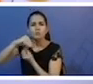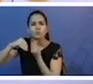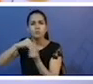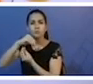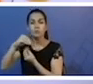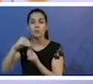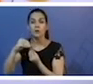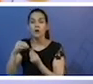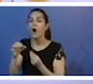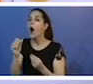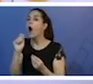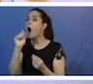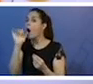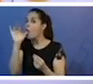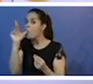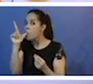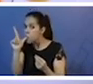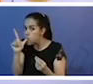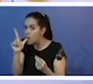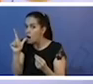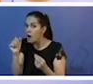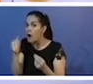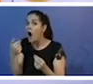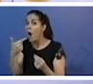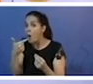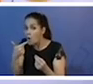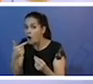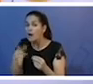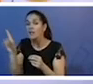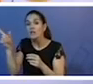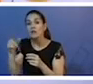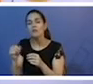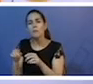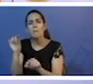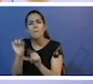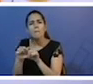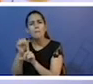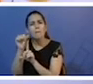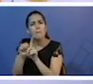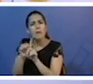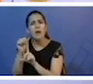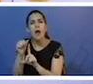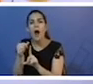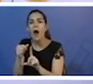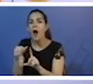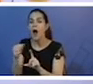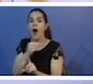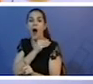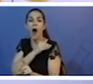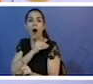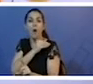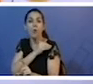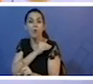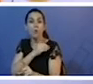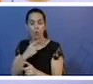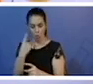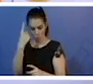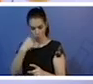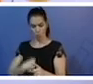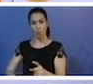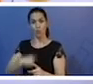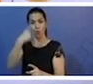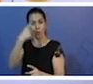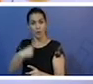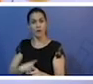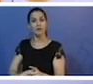nos bafômetros, que é um equipamento que mede a concentração de álcool etílico por meio da